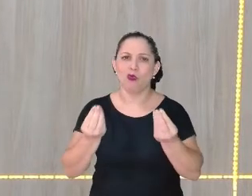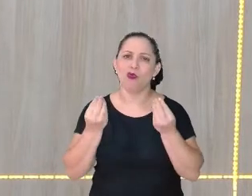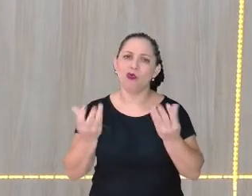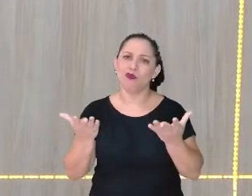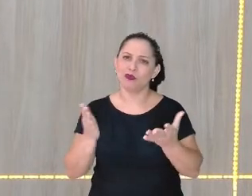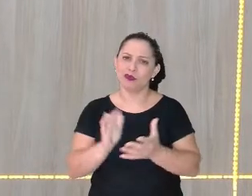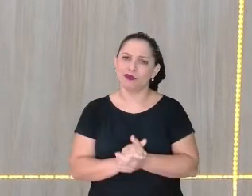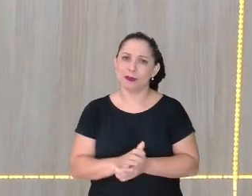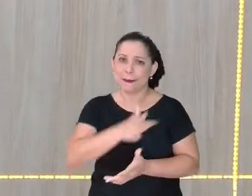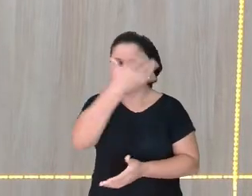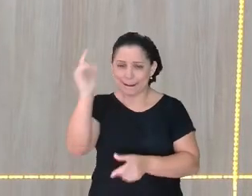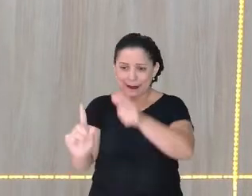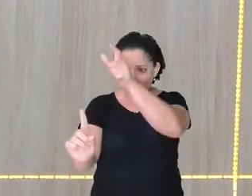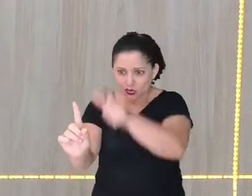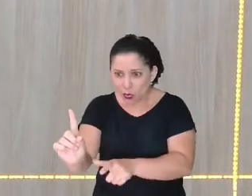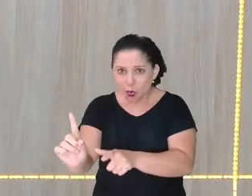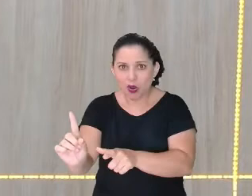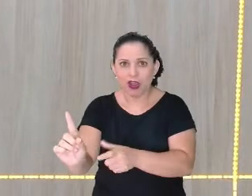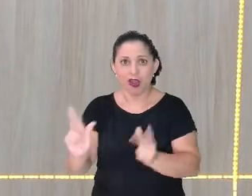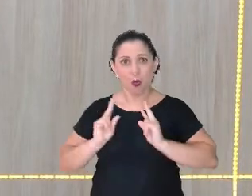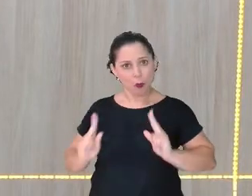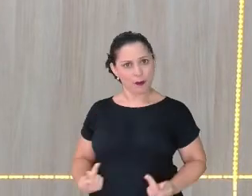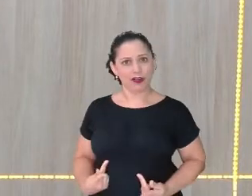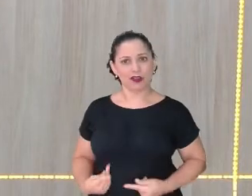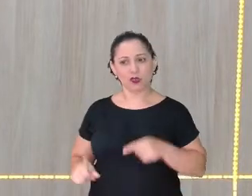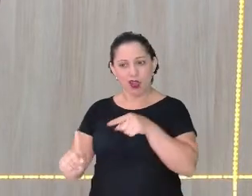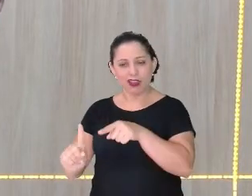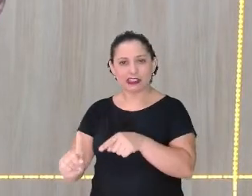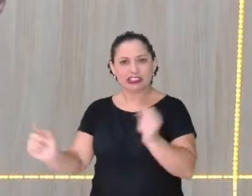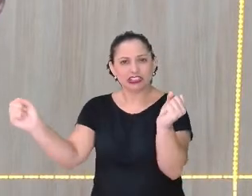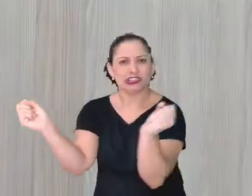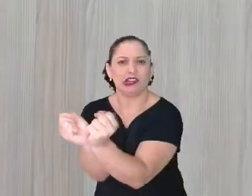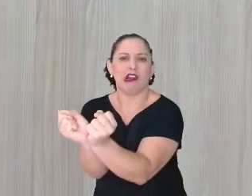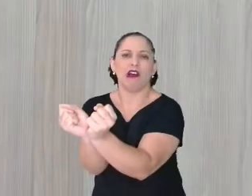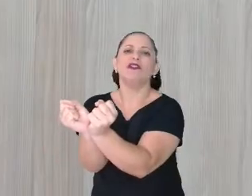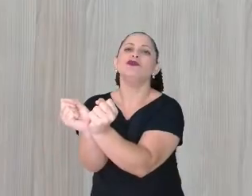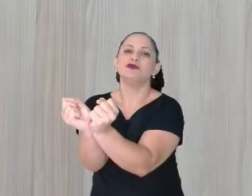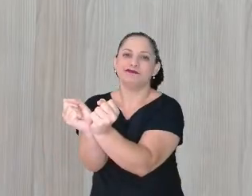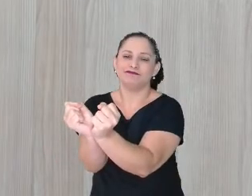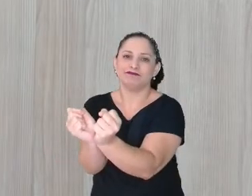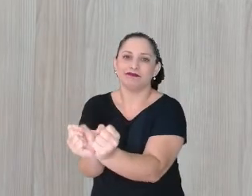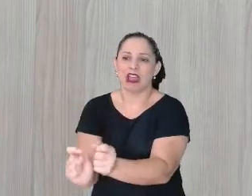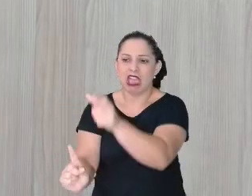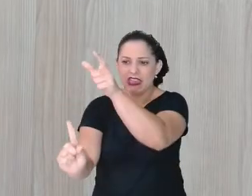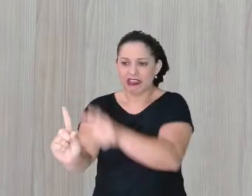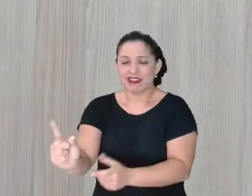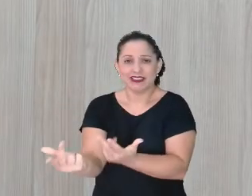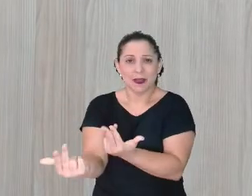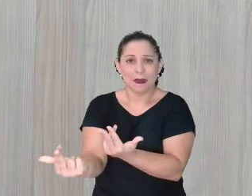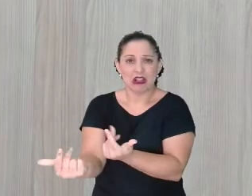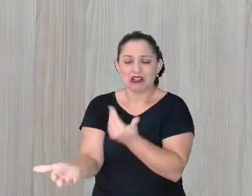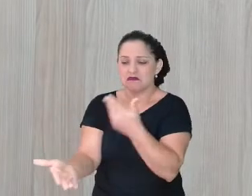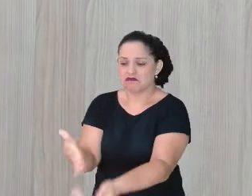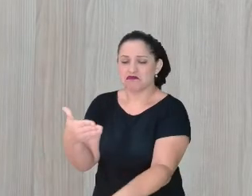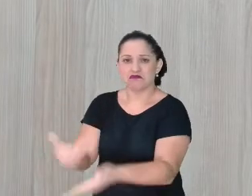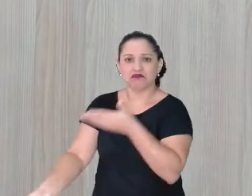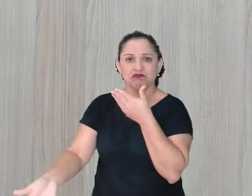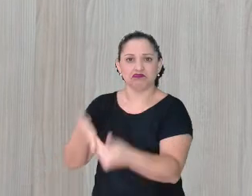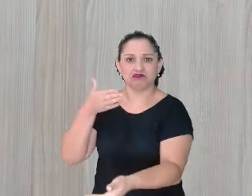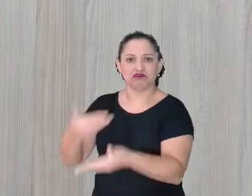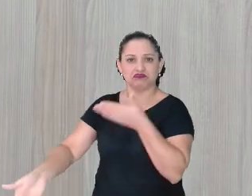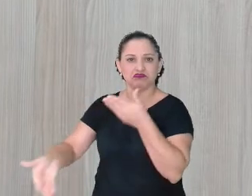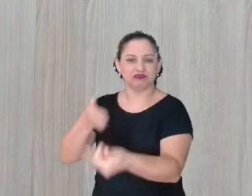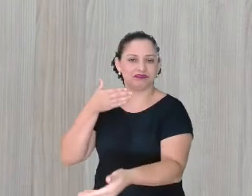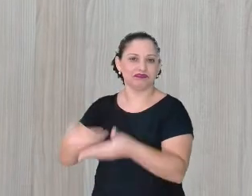você escravizar outro ser humano, eram não é? considerados, né, Não. meros objetos, não eram